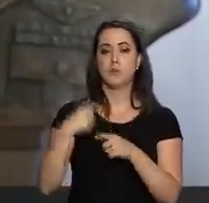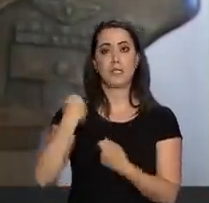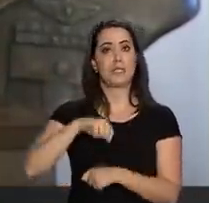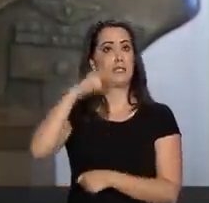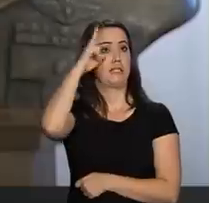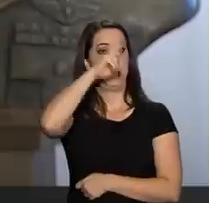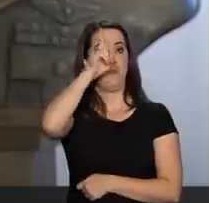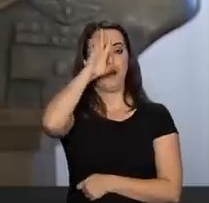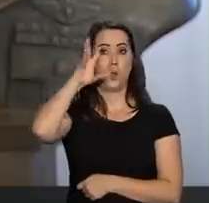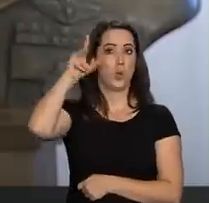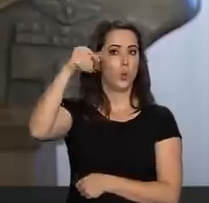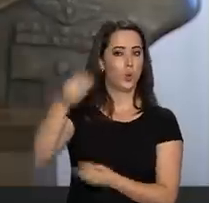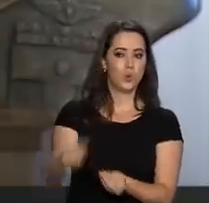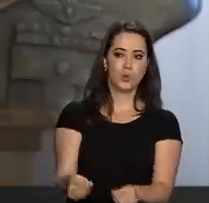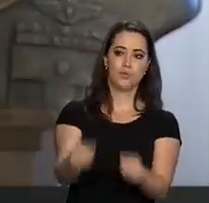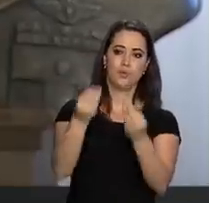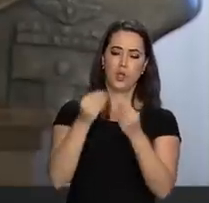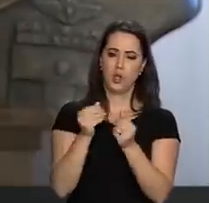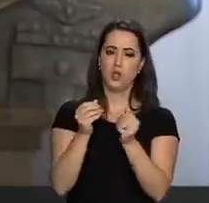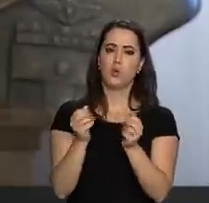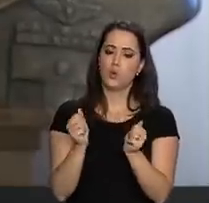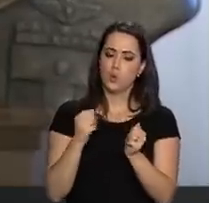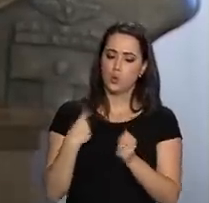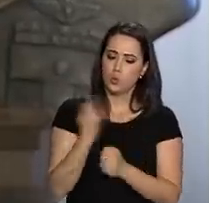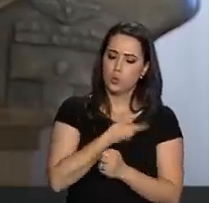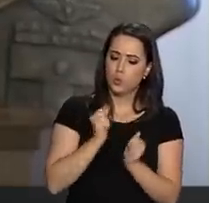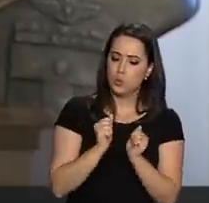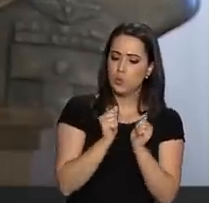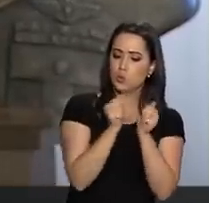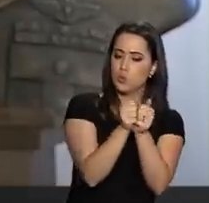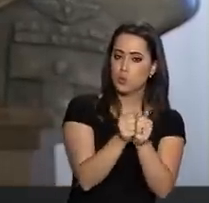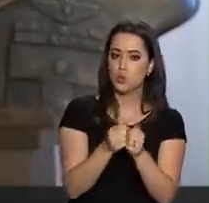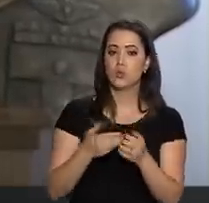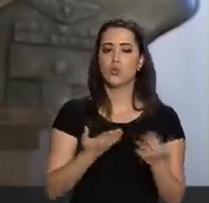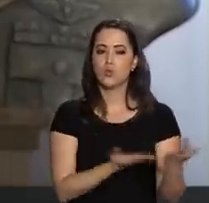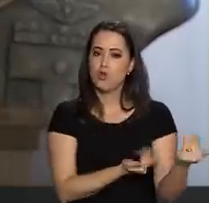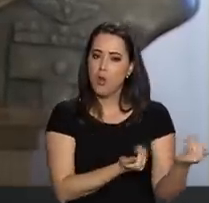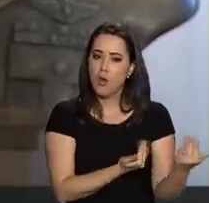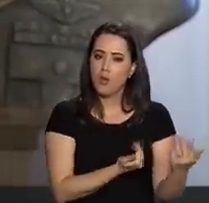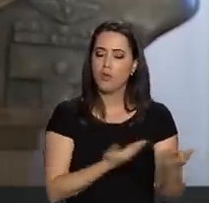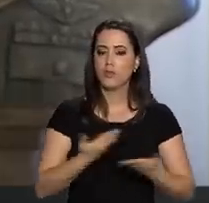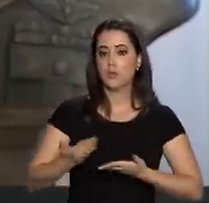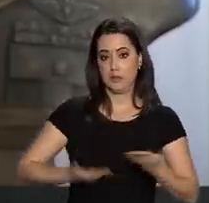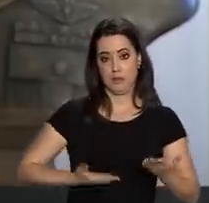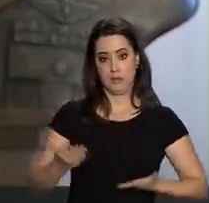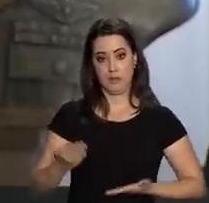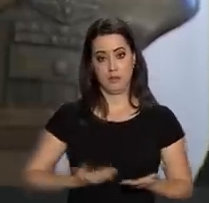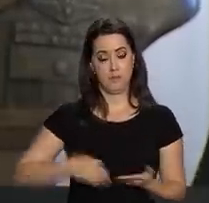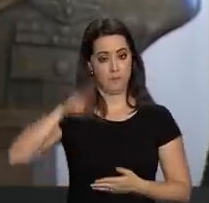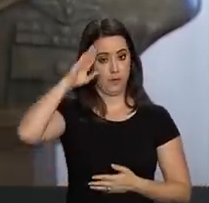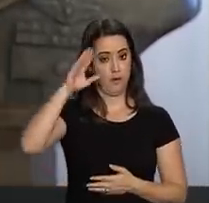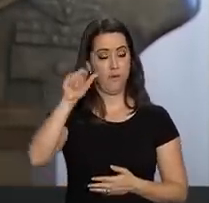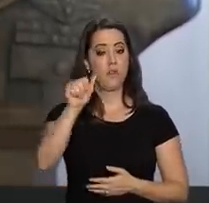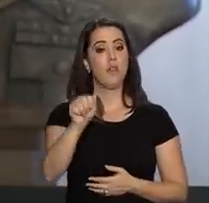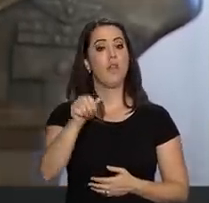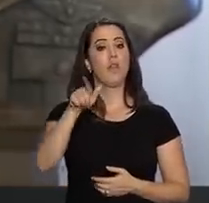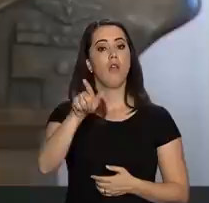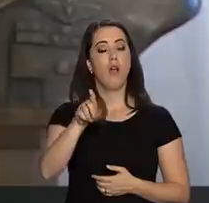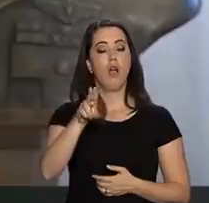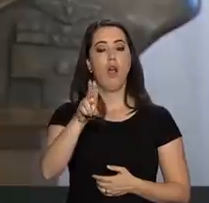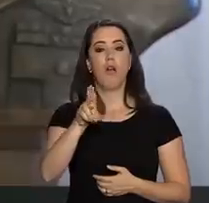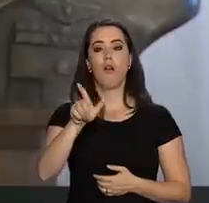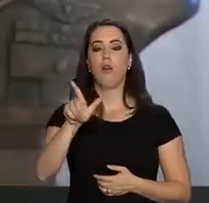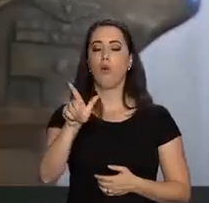todos aqueles que entregaram, junto comigo, parte das suas juventudes à Academia Militar das Agulhas Negras. Teria